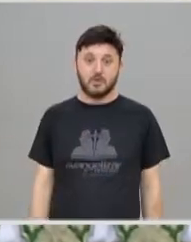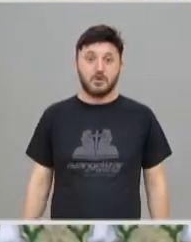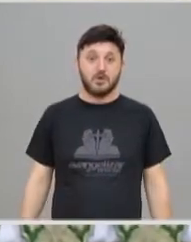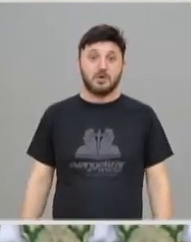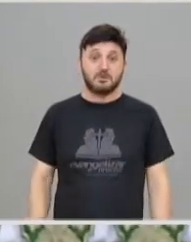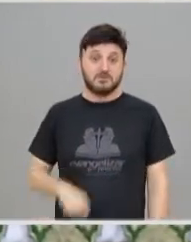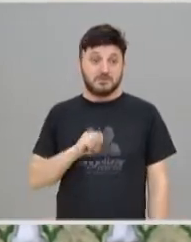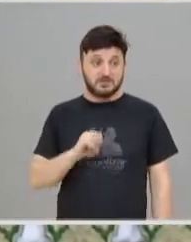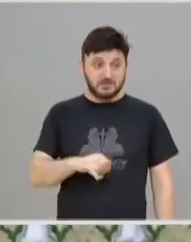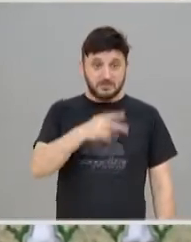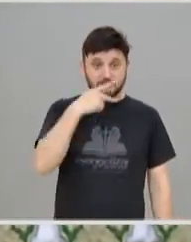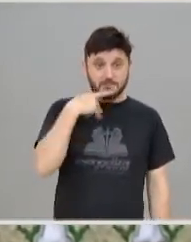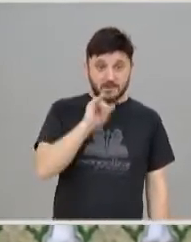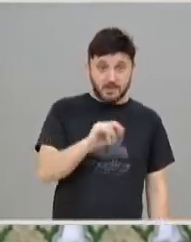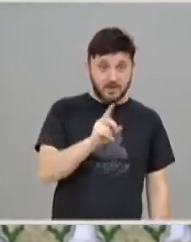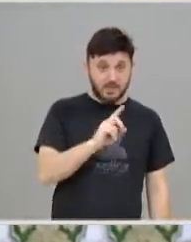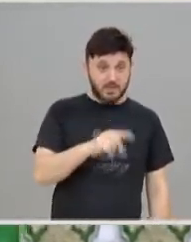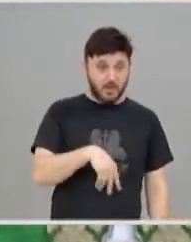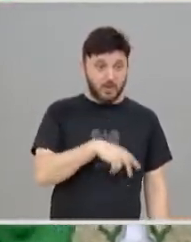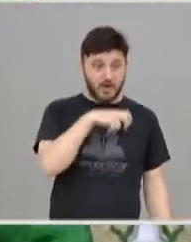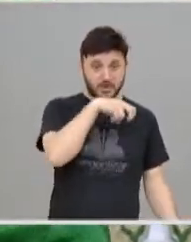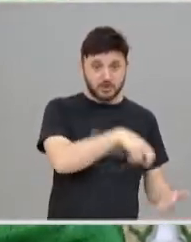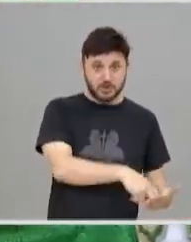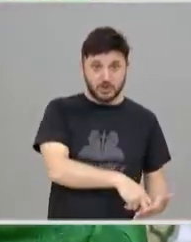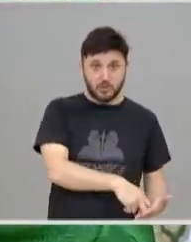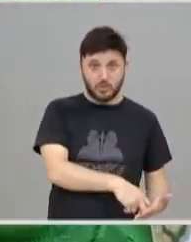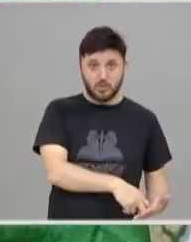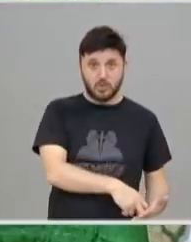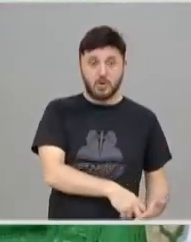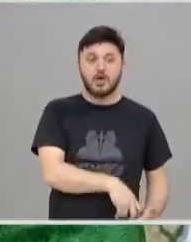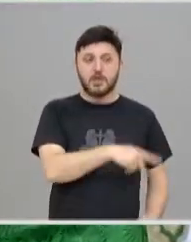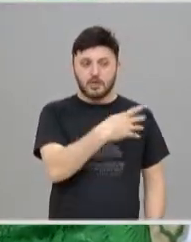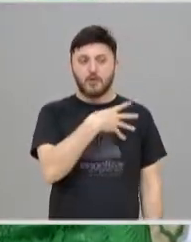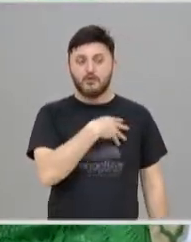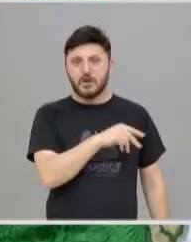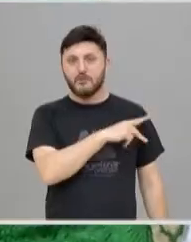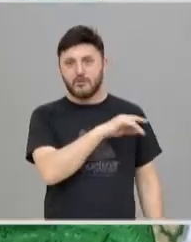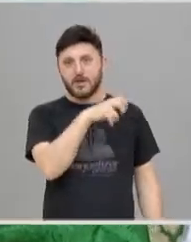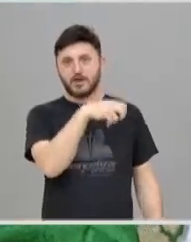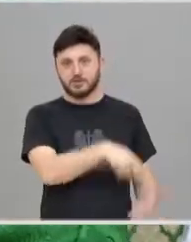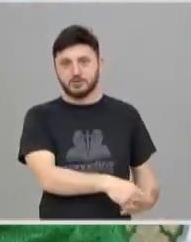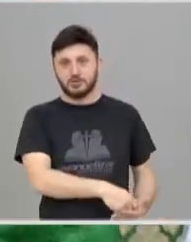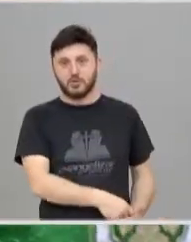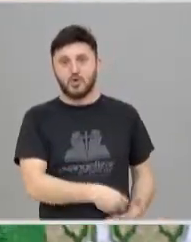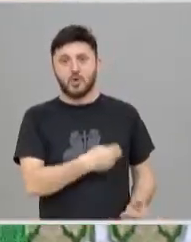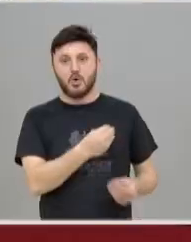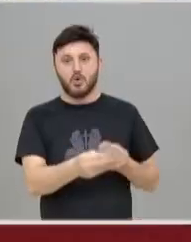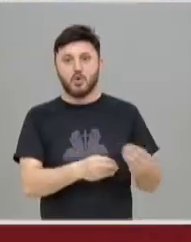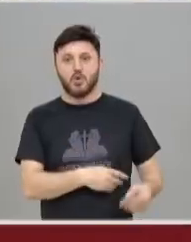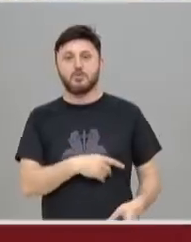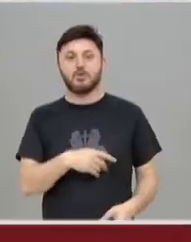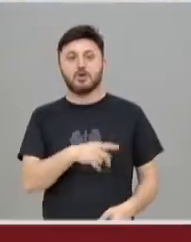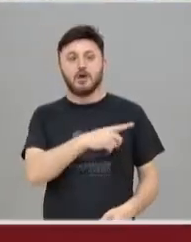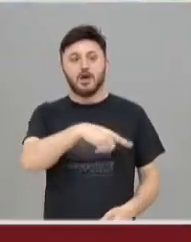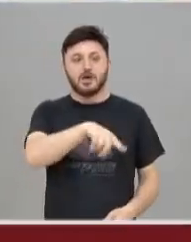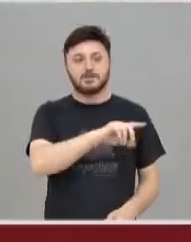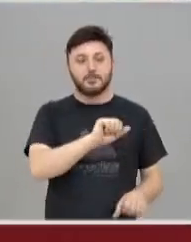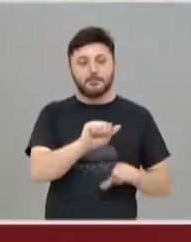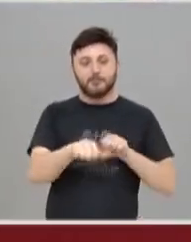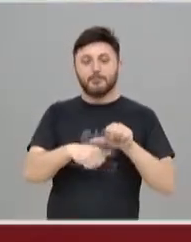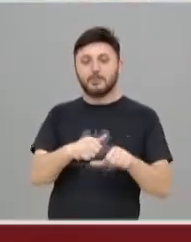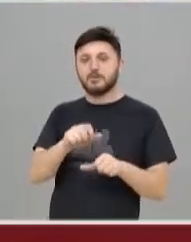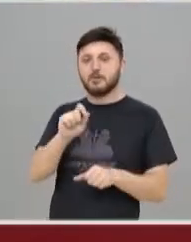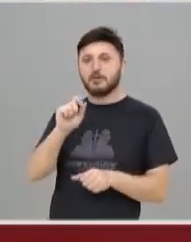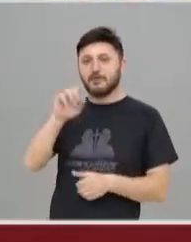castigo nos filhos. Conforme cresceu o conceito de eternidade, tirou-se o peso da